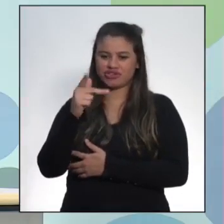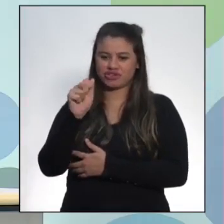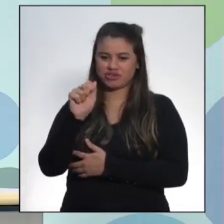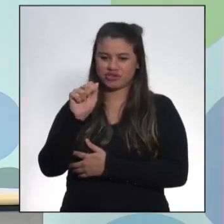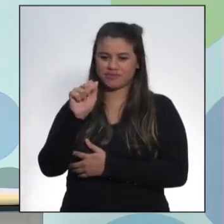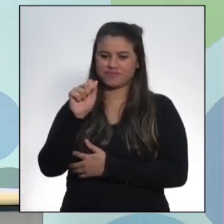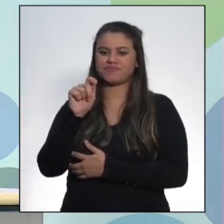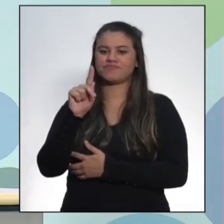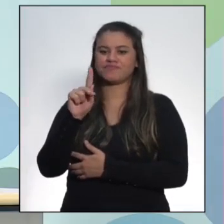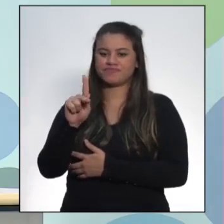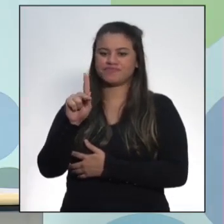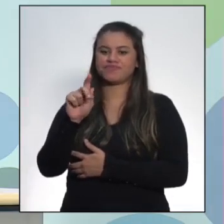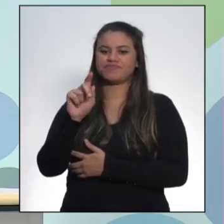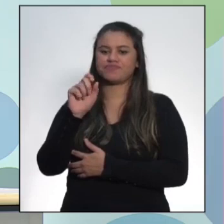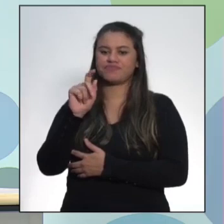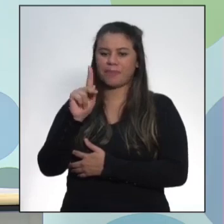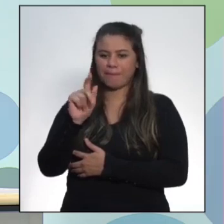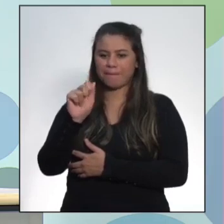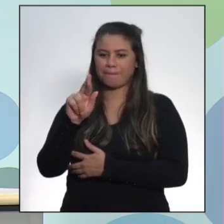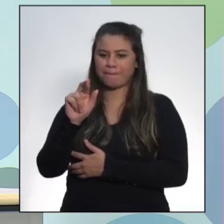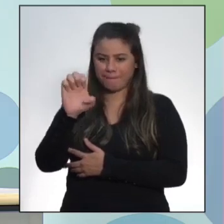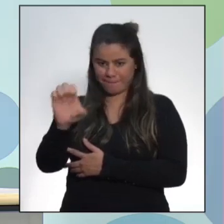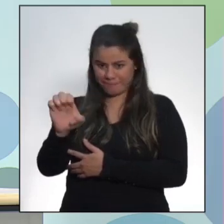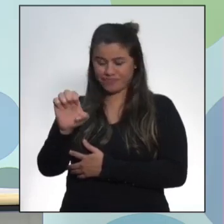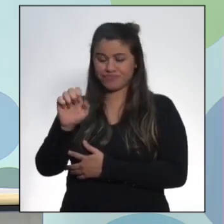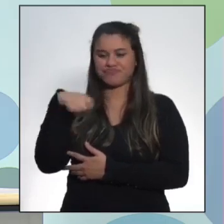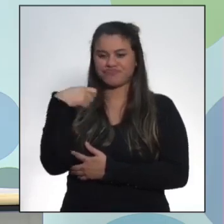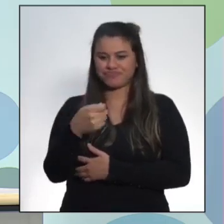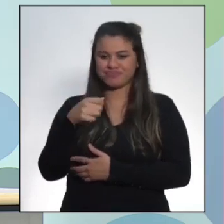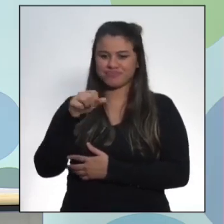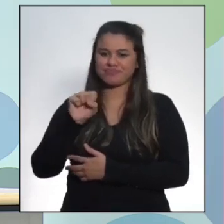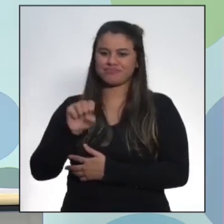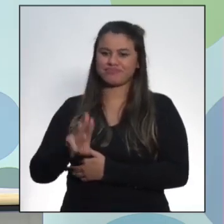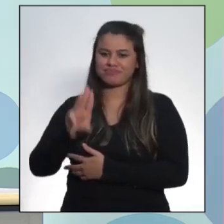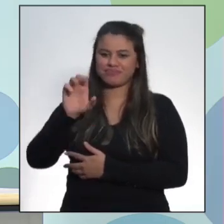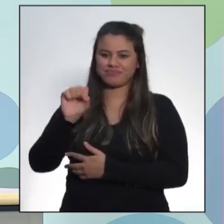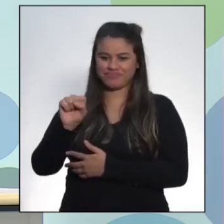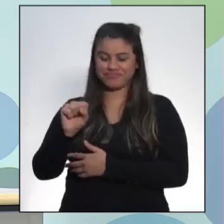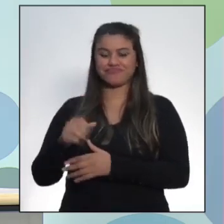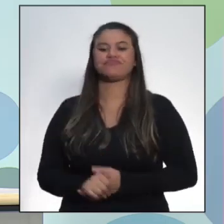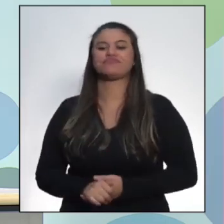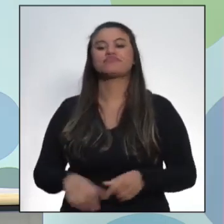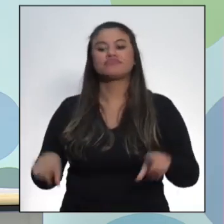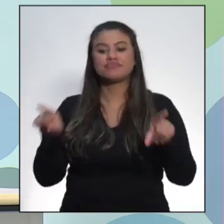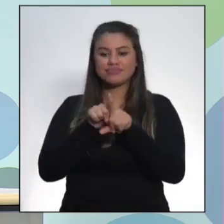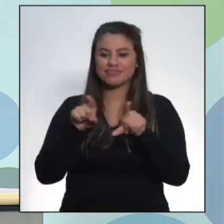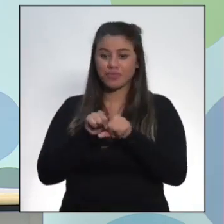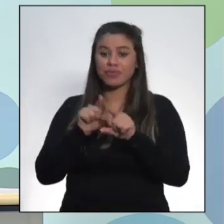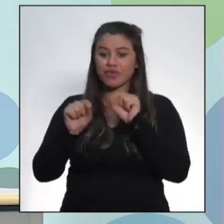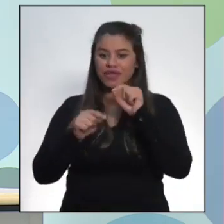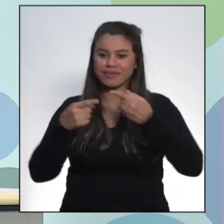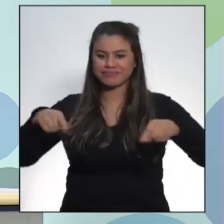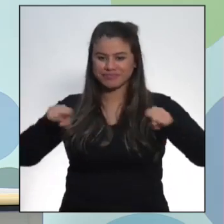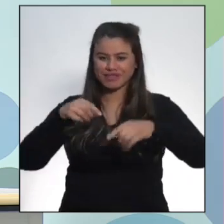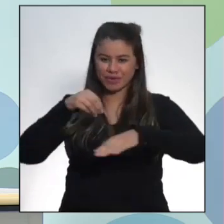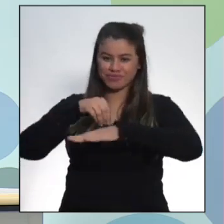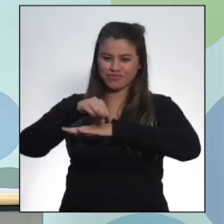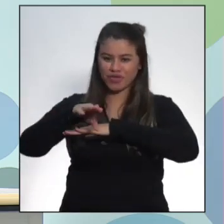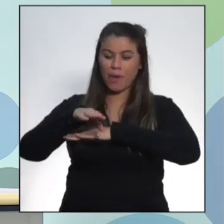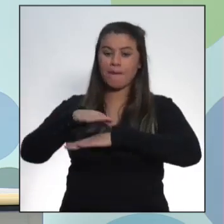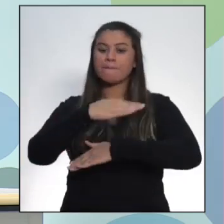William Shakespeare, são maravilhosos. Eu vou recomendar, antes de passar adiante, um musical brasileiro chamado Morte e Vida Severina, que deve